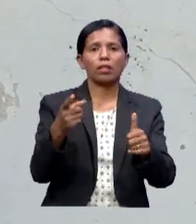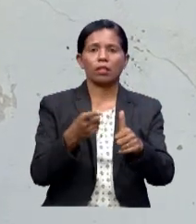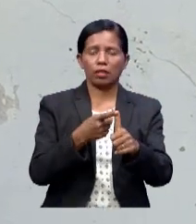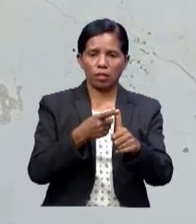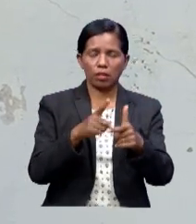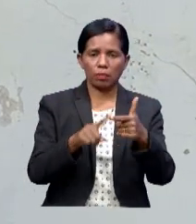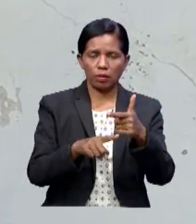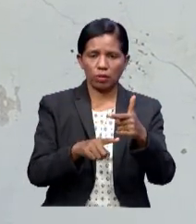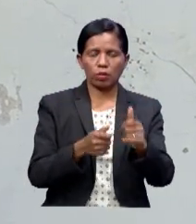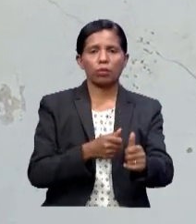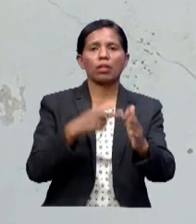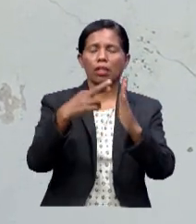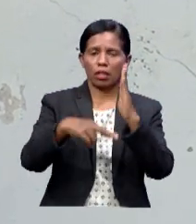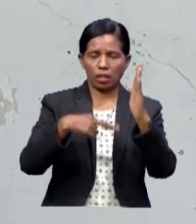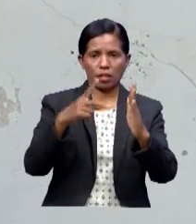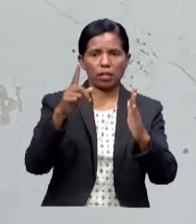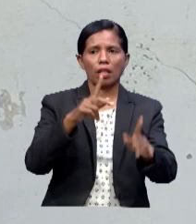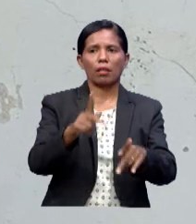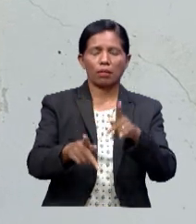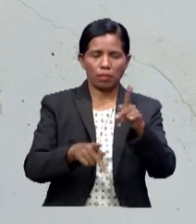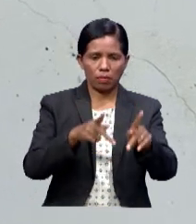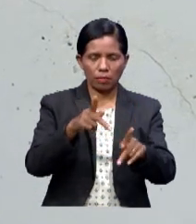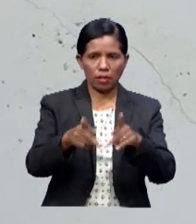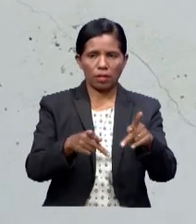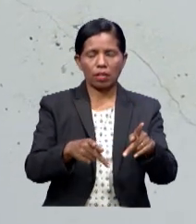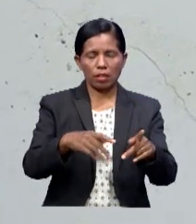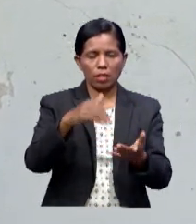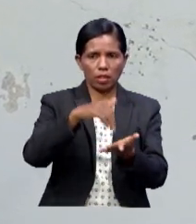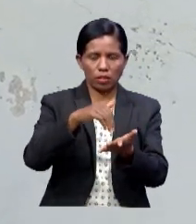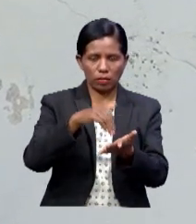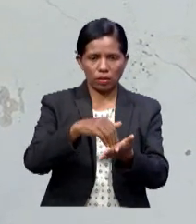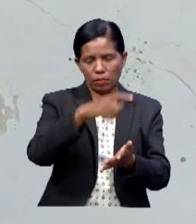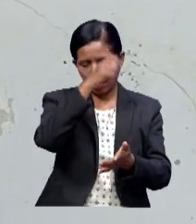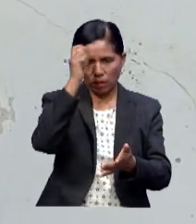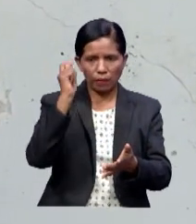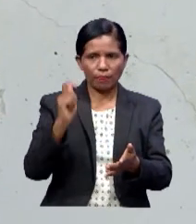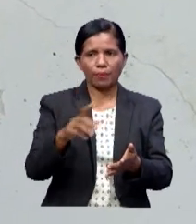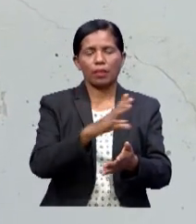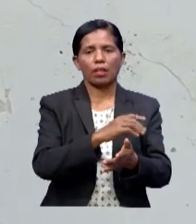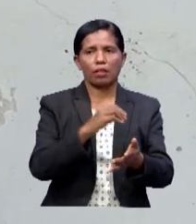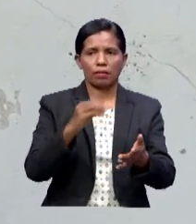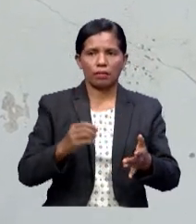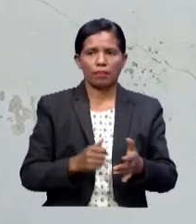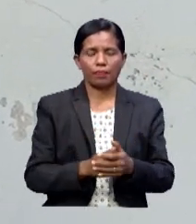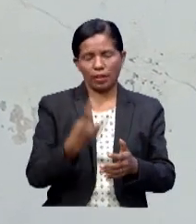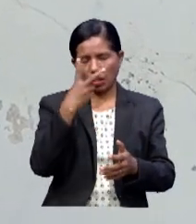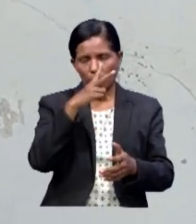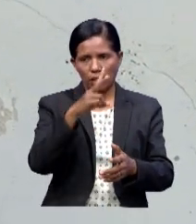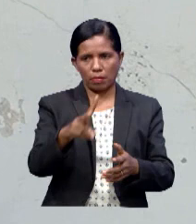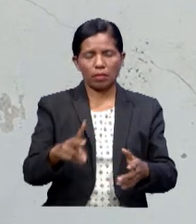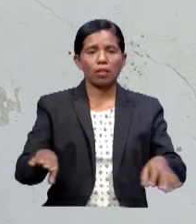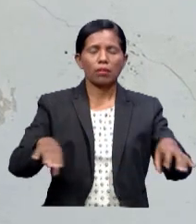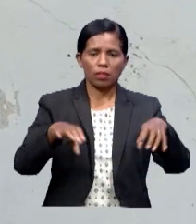tem que preencher requisito ida, é mané mínimo em estudo, né? Vai ser relato ou licenciado. Terceiro, haraiba em dedicação ao